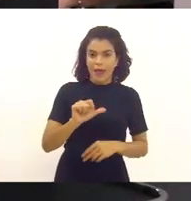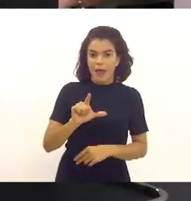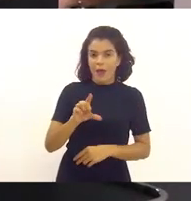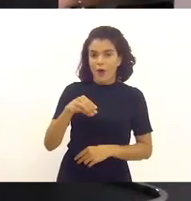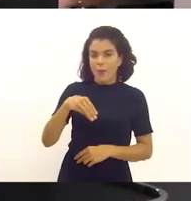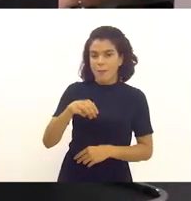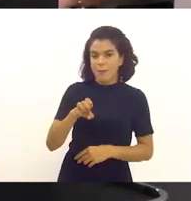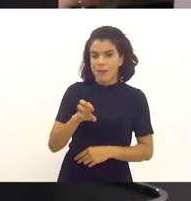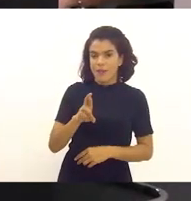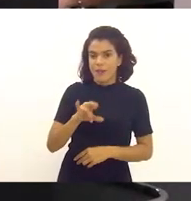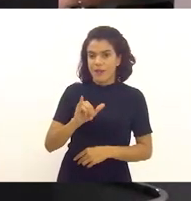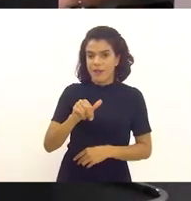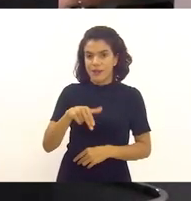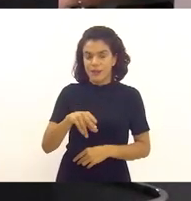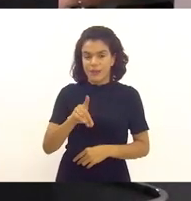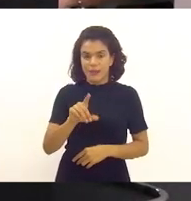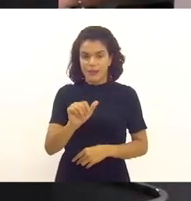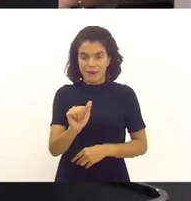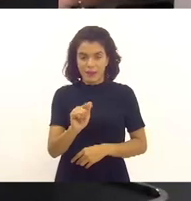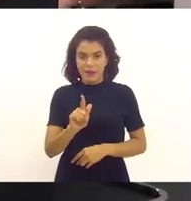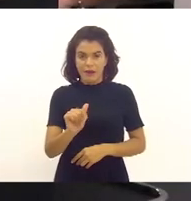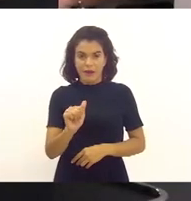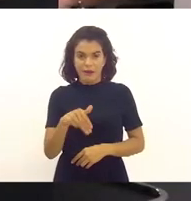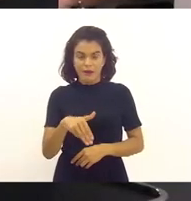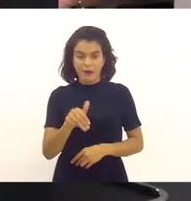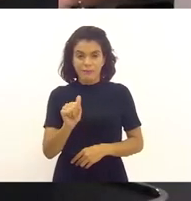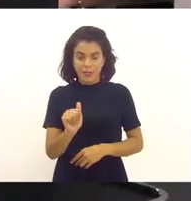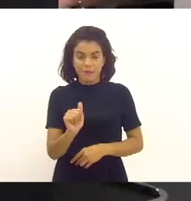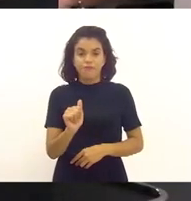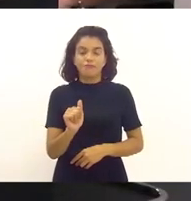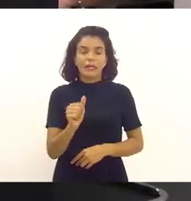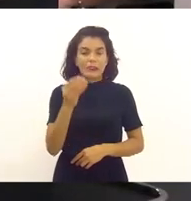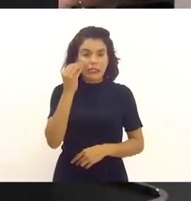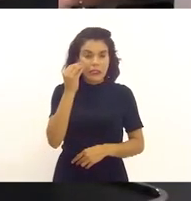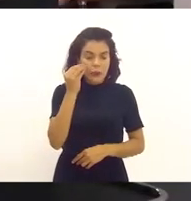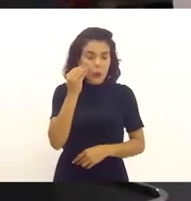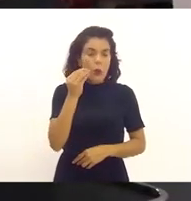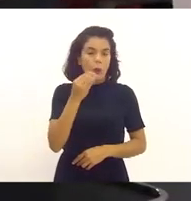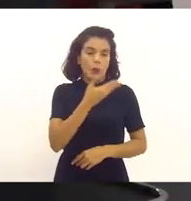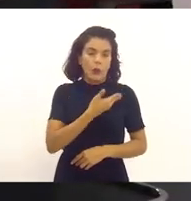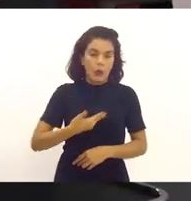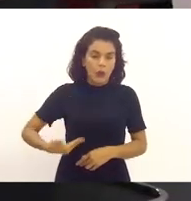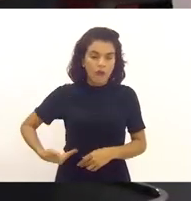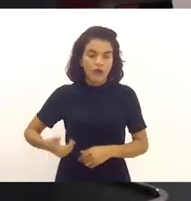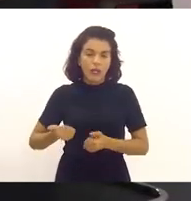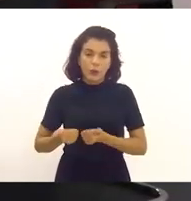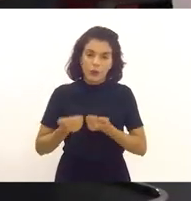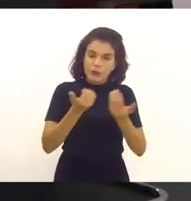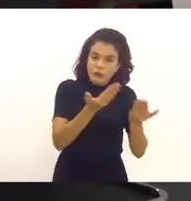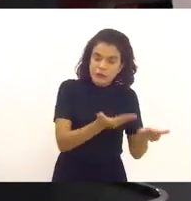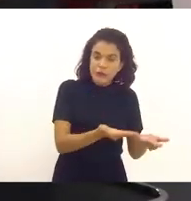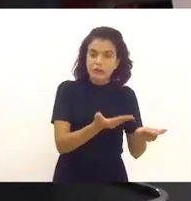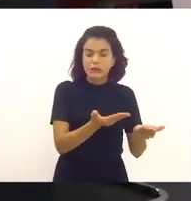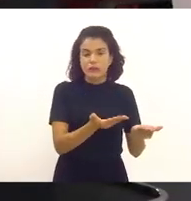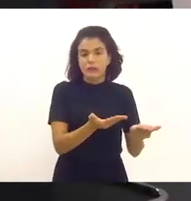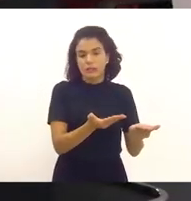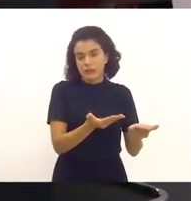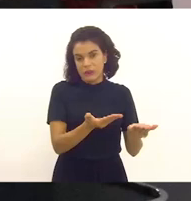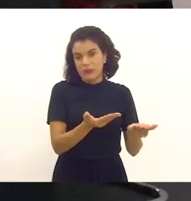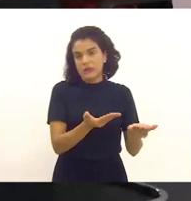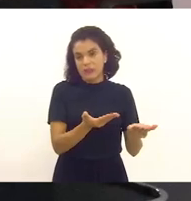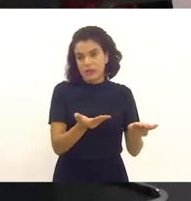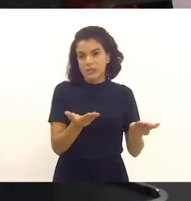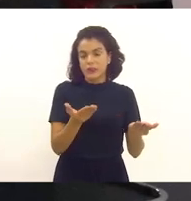gente tentou aqui fazer com que o governo do estado CDs a